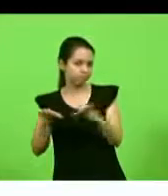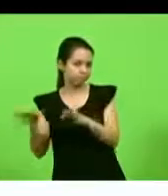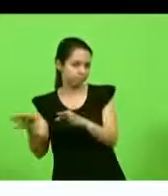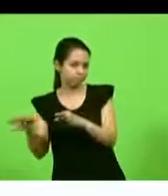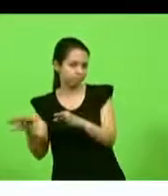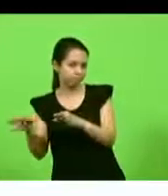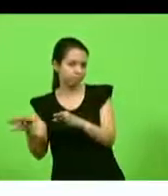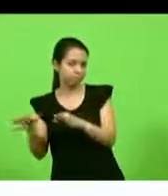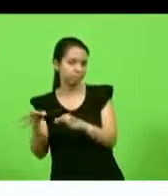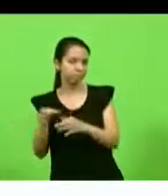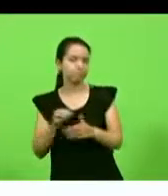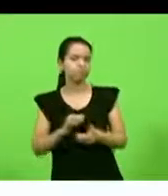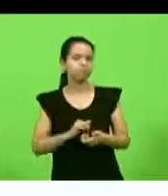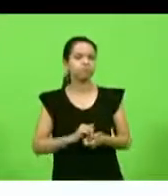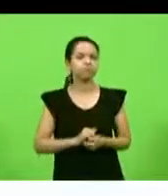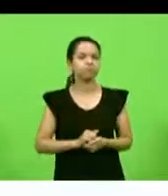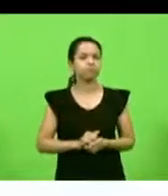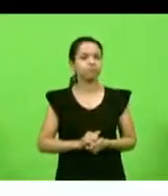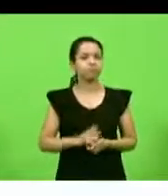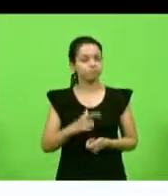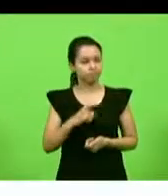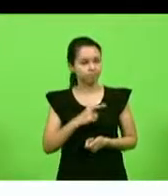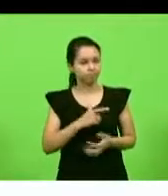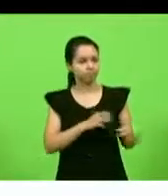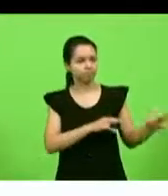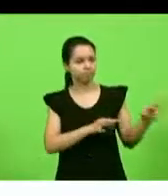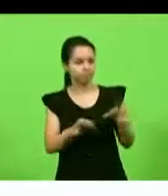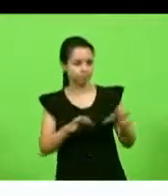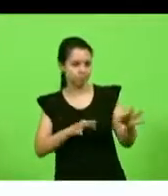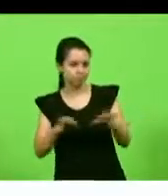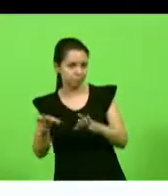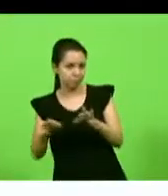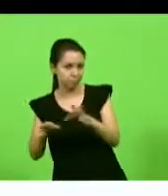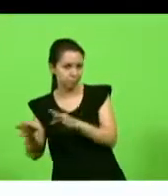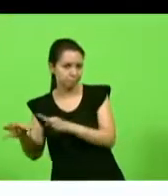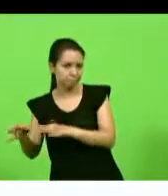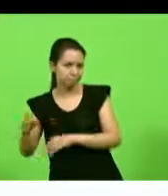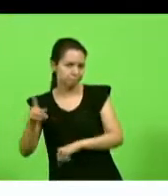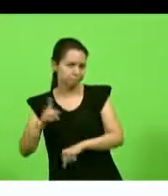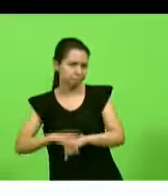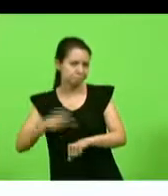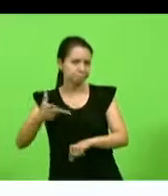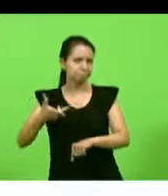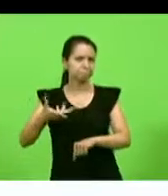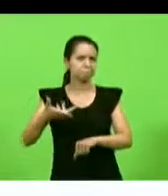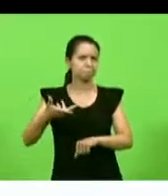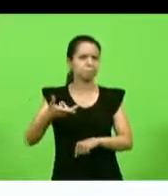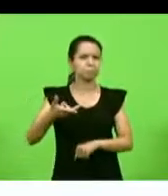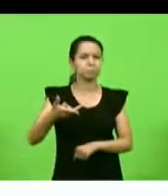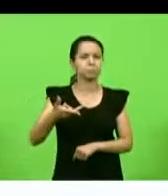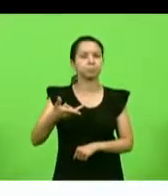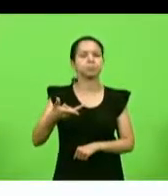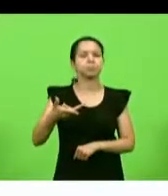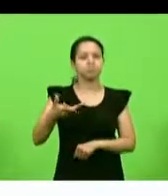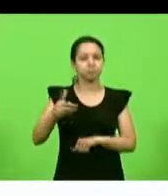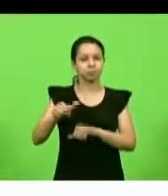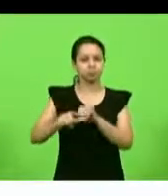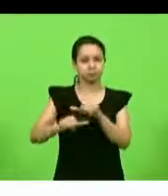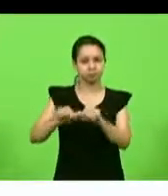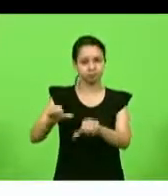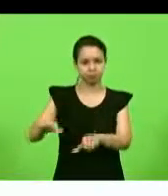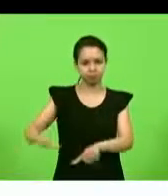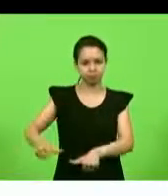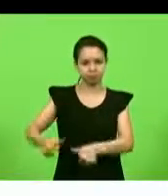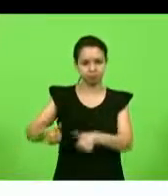30 segundos para concluir, deputado. Que tenha um plano para ontem, para recuperar as